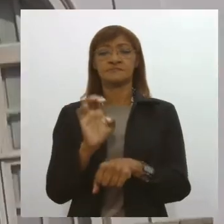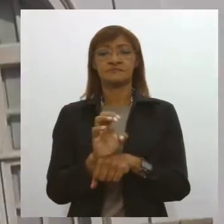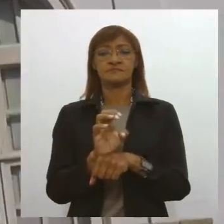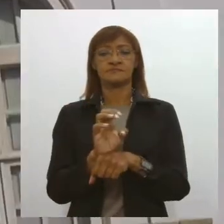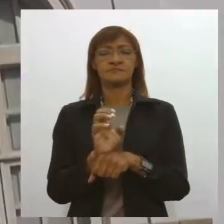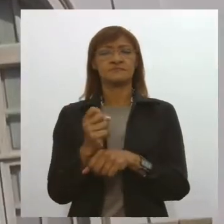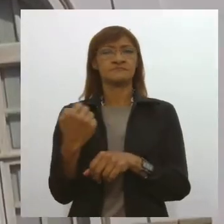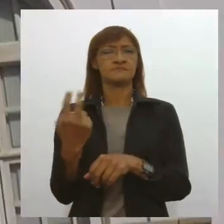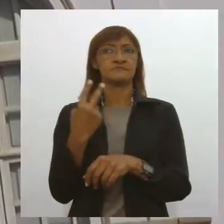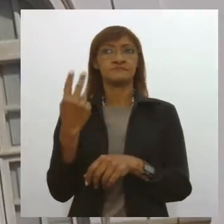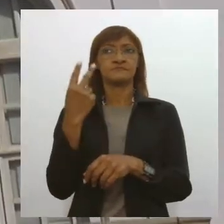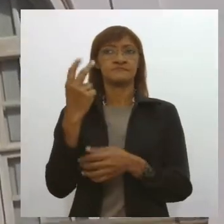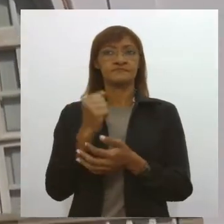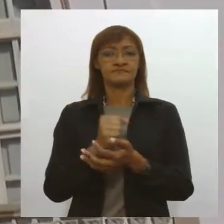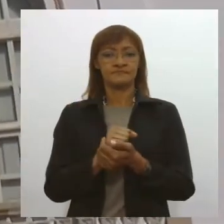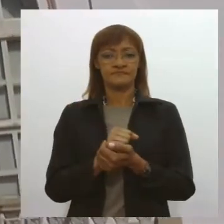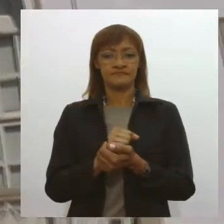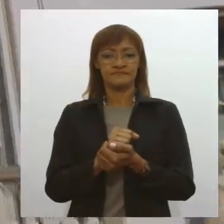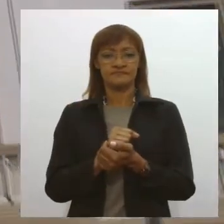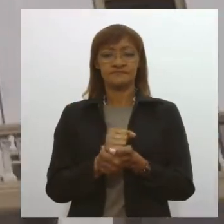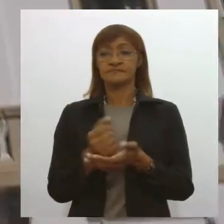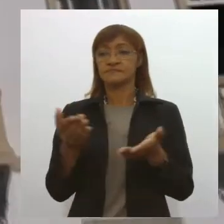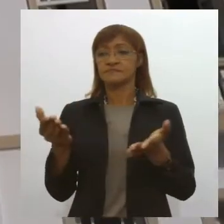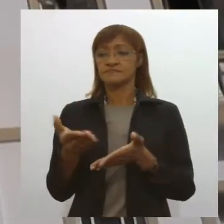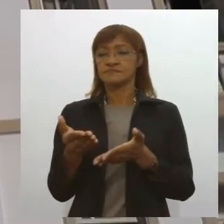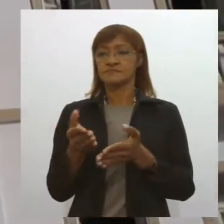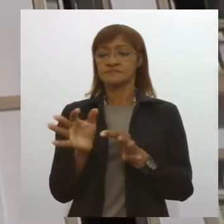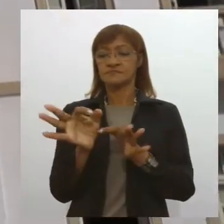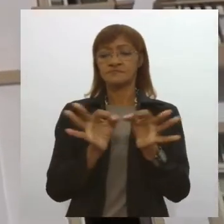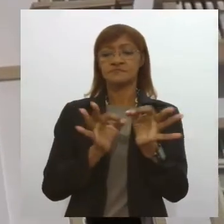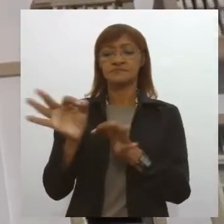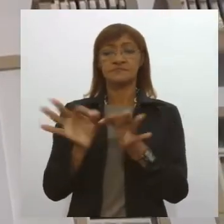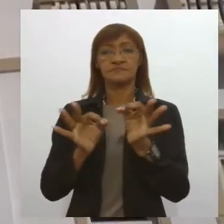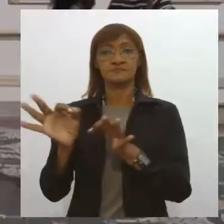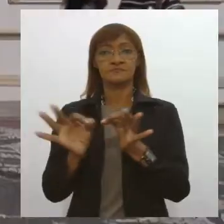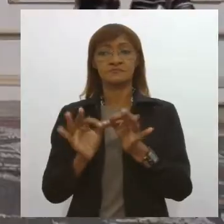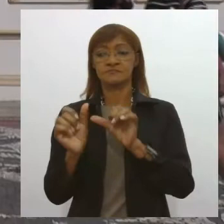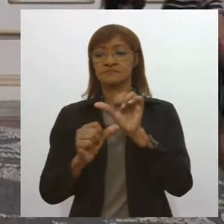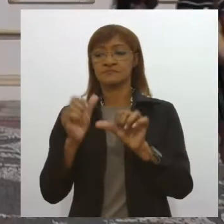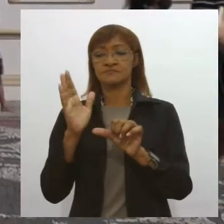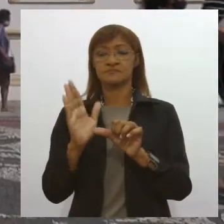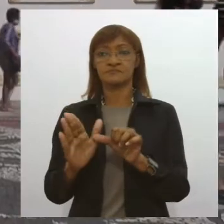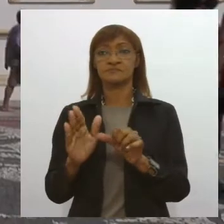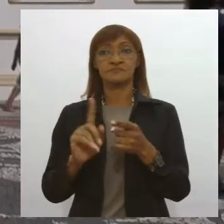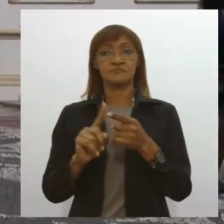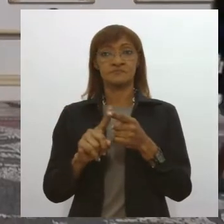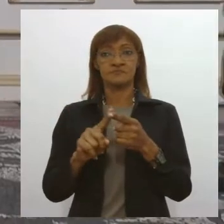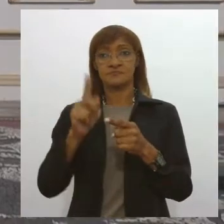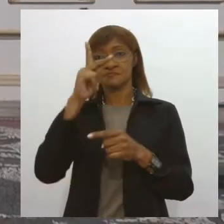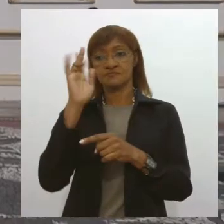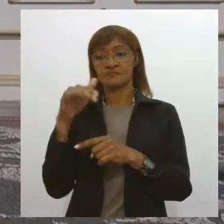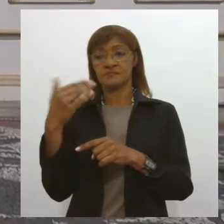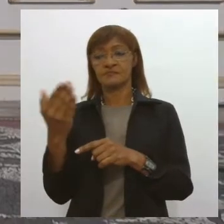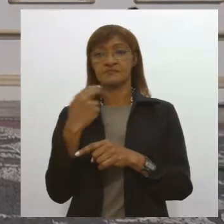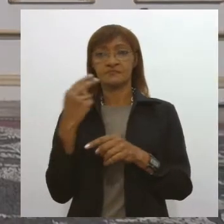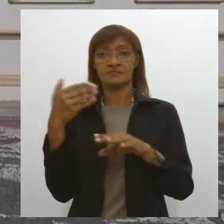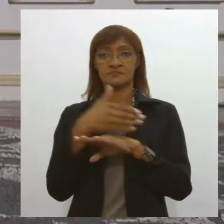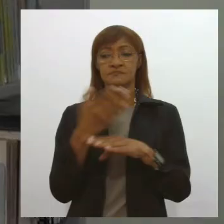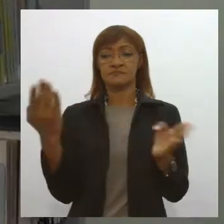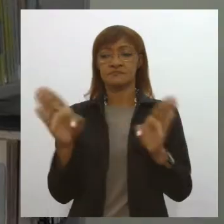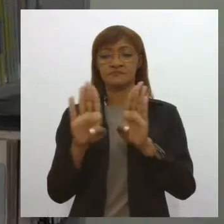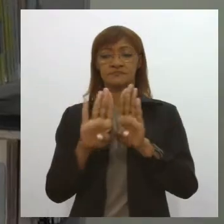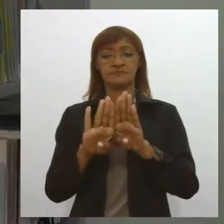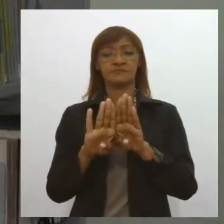raras. Atualmente passando por um processo de reorganização do acervo e fechada ao público por conta da pandemia, a Biblioteca